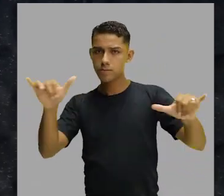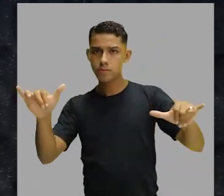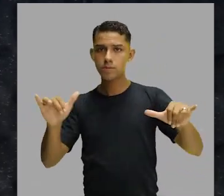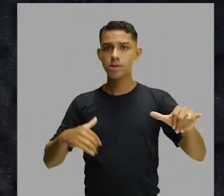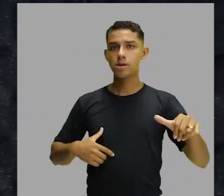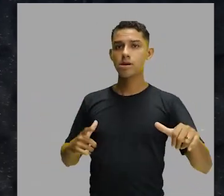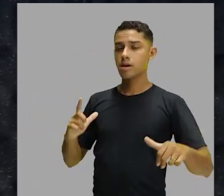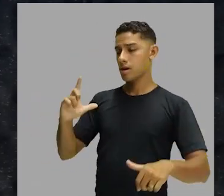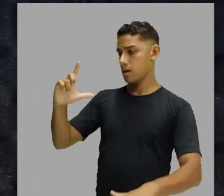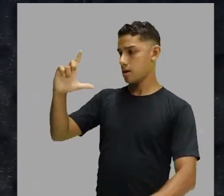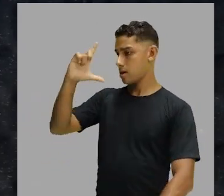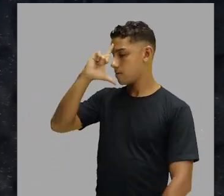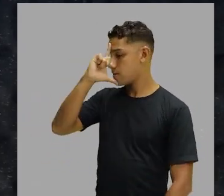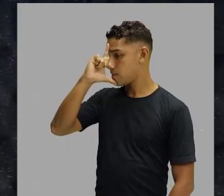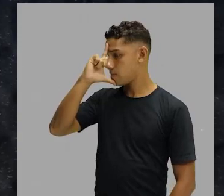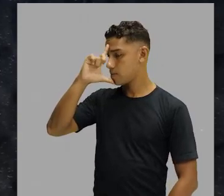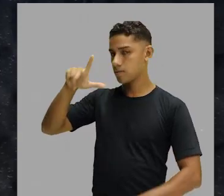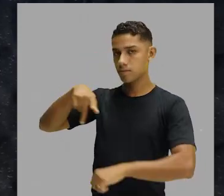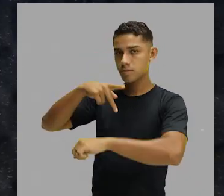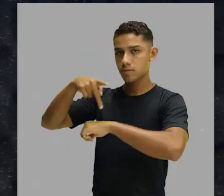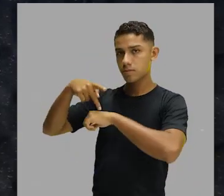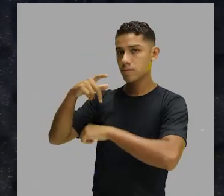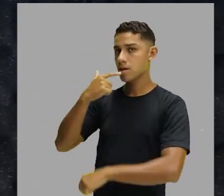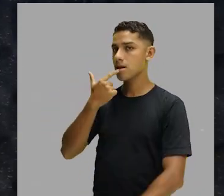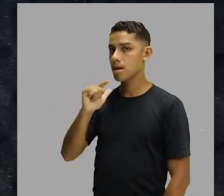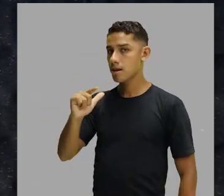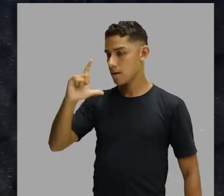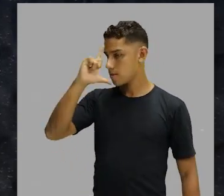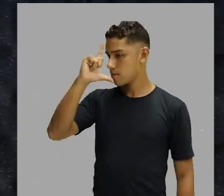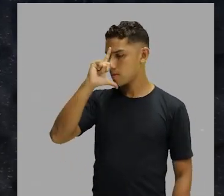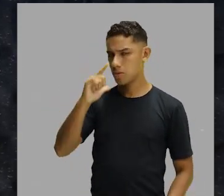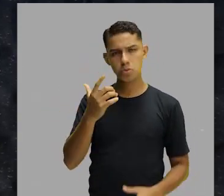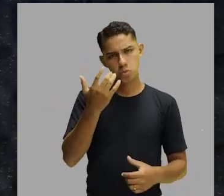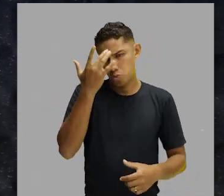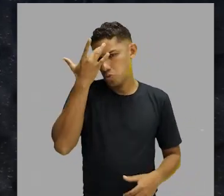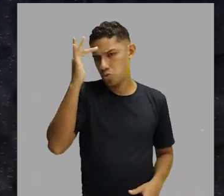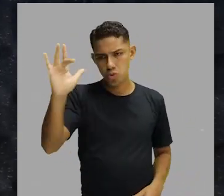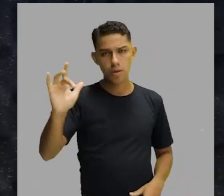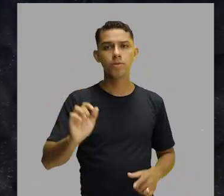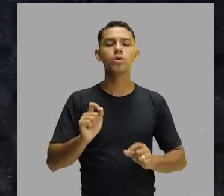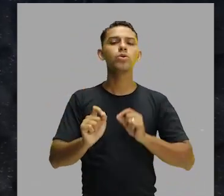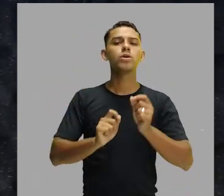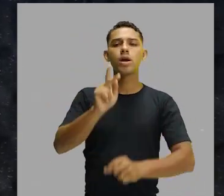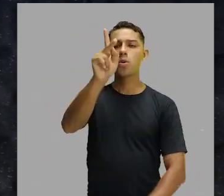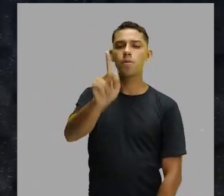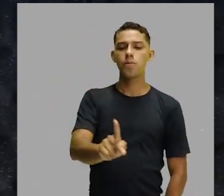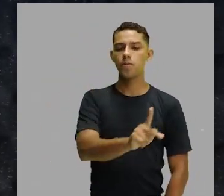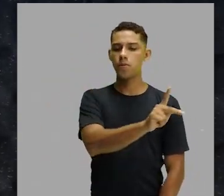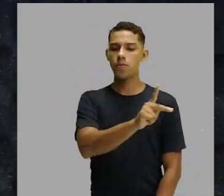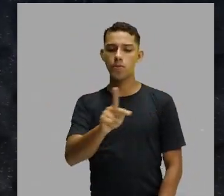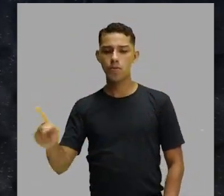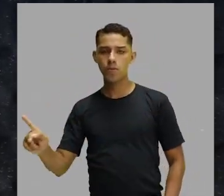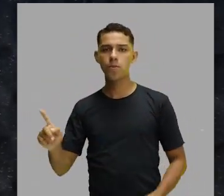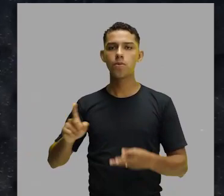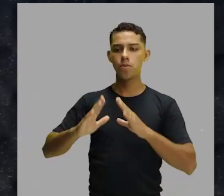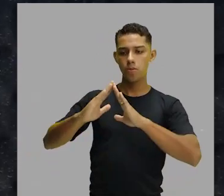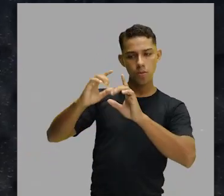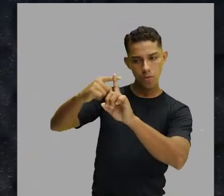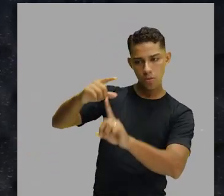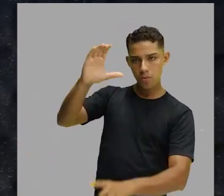que os padres, nem o que o clero estava dizendo na hora das celebrações. Então, nessa época aqui, você pode